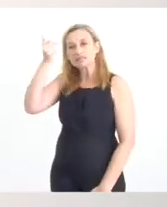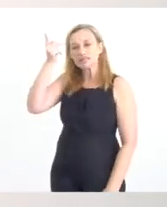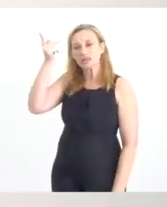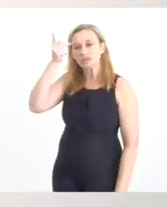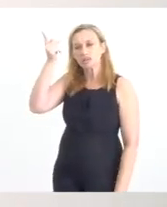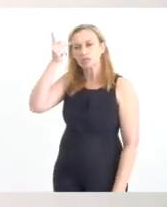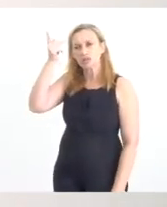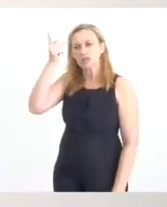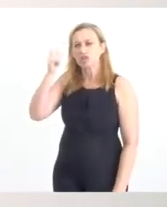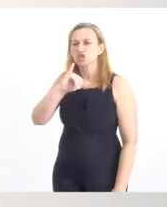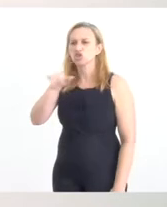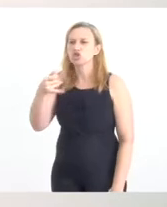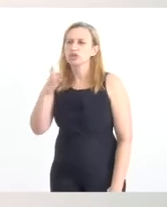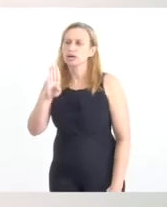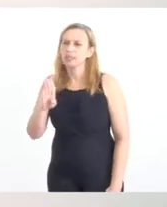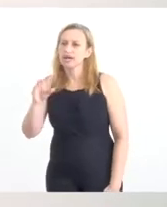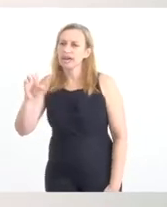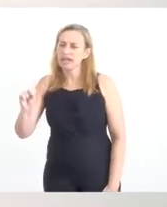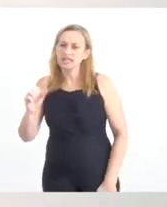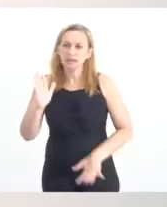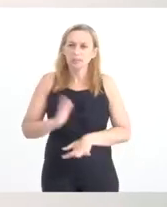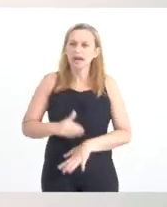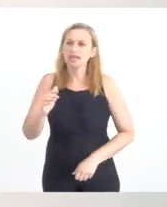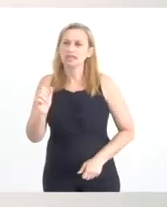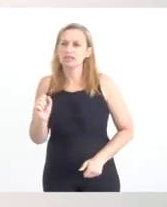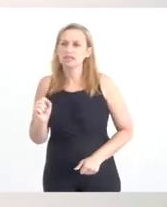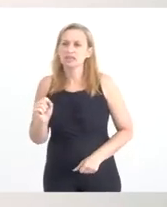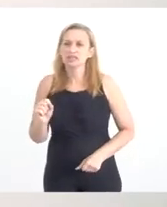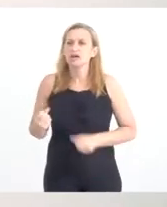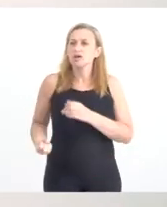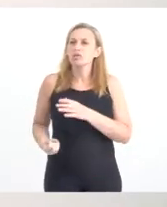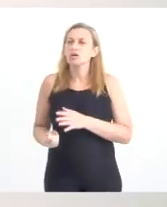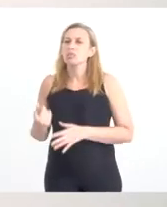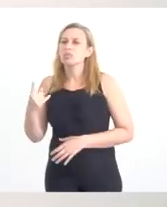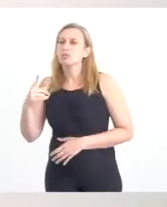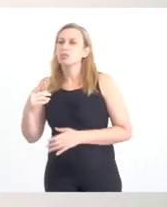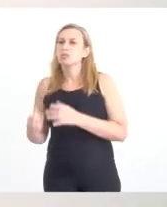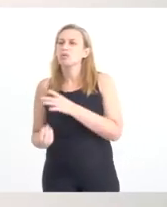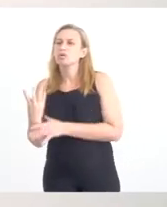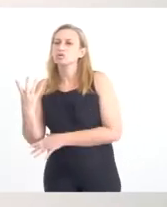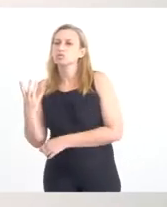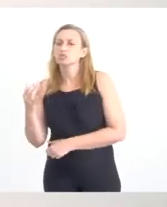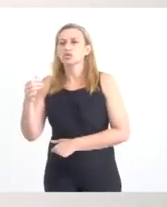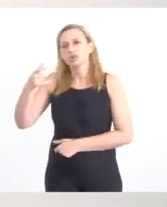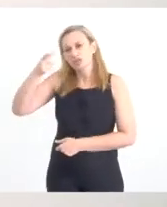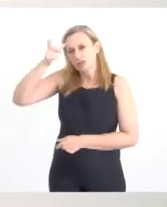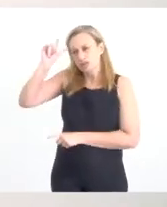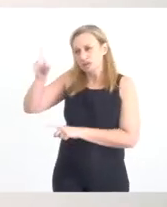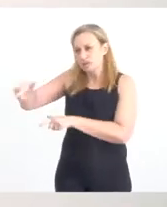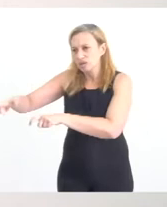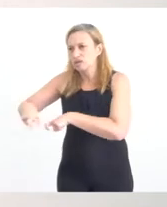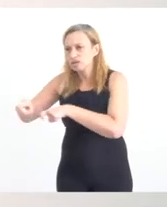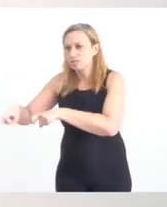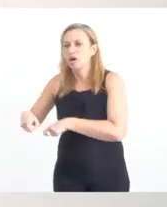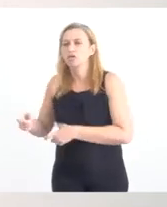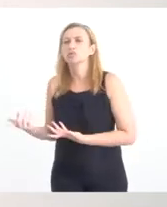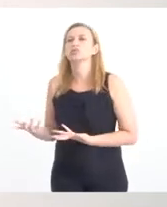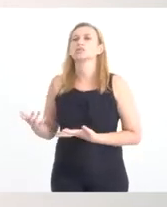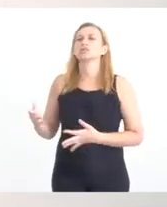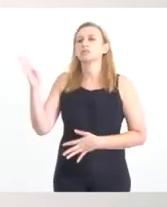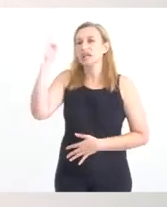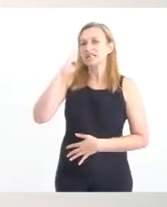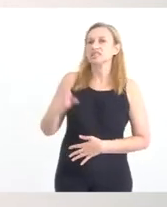a JBS uma das maiores produtoras de proteína animal do Brasil